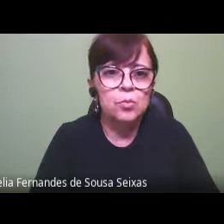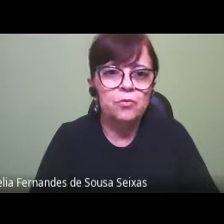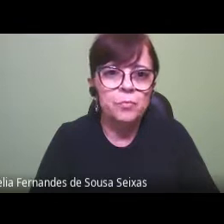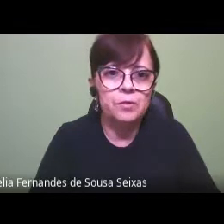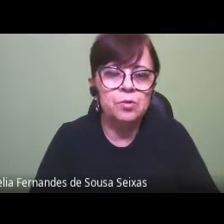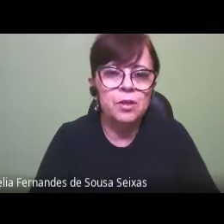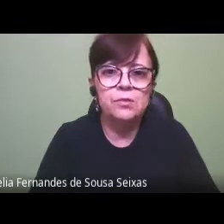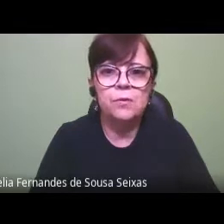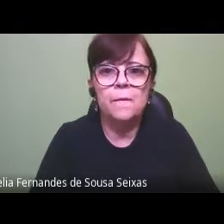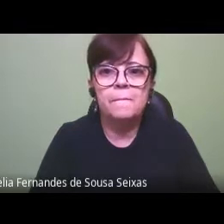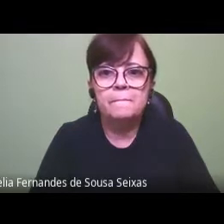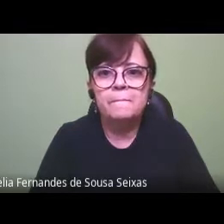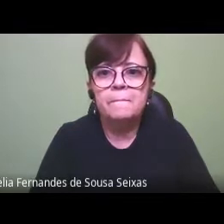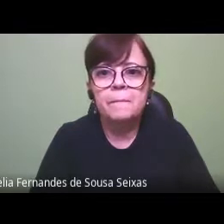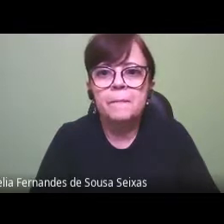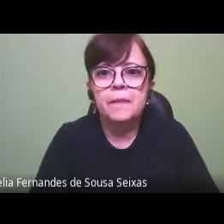São dois movimentos, olha só.